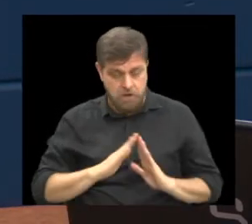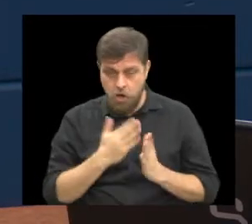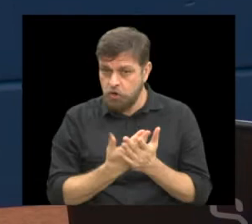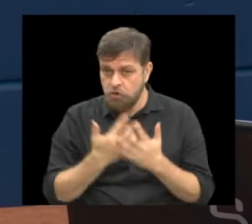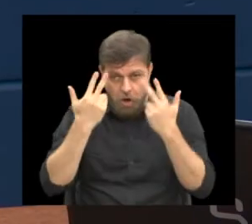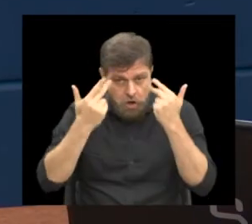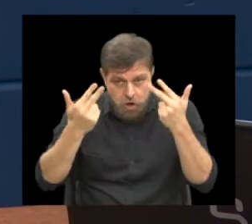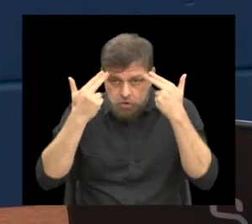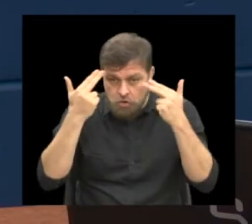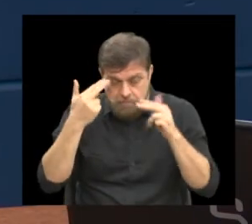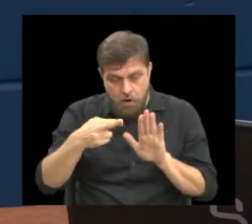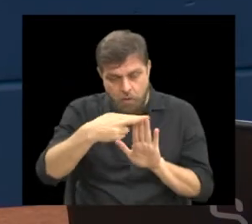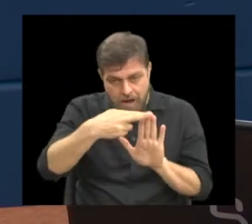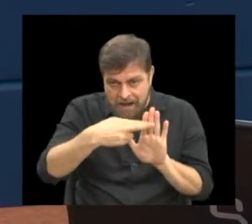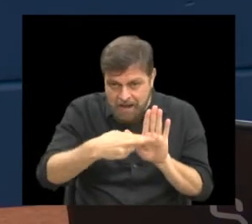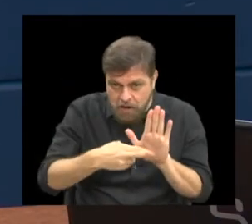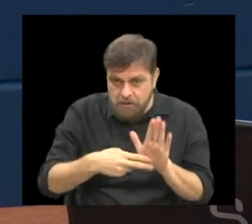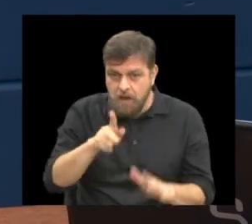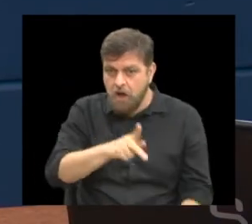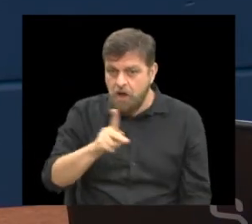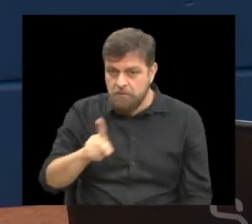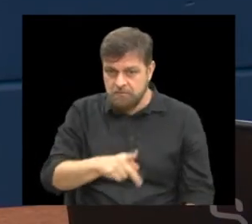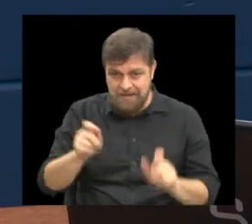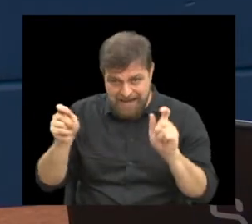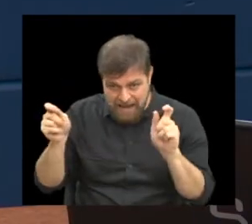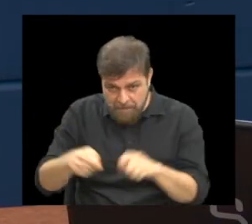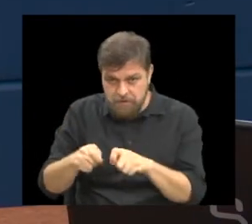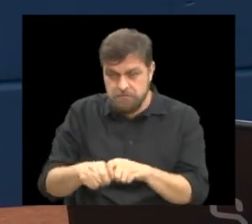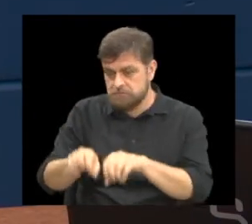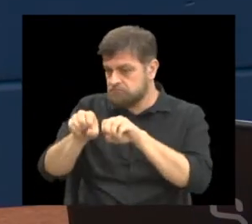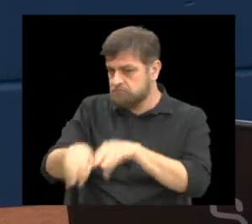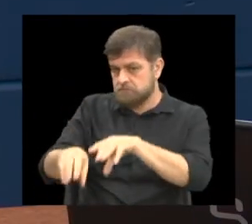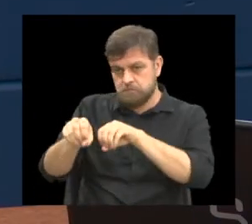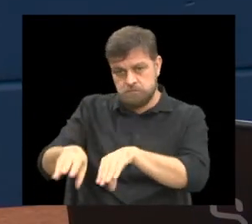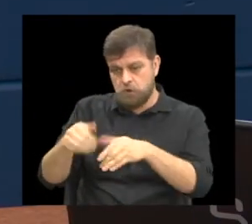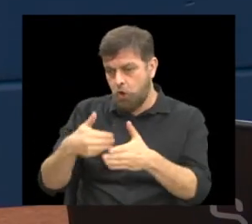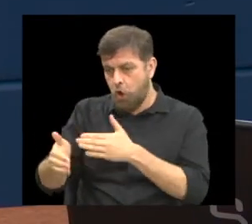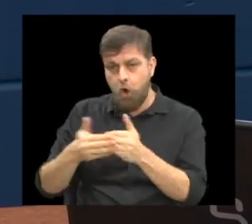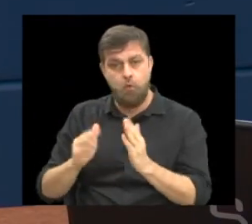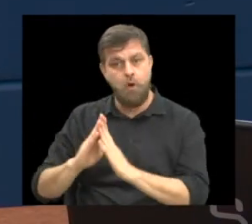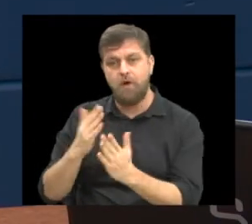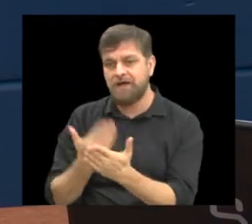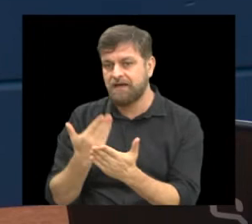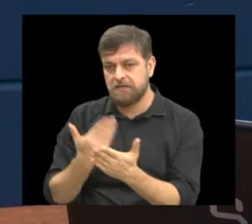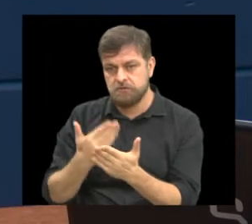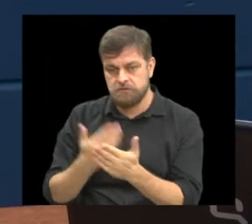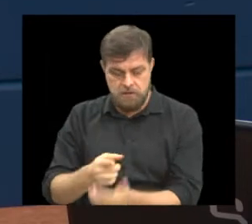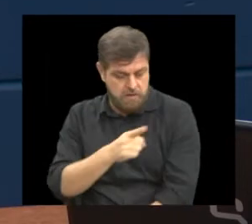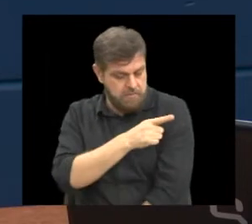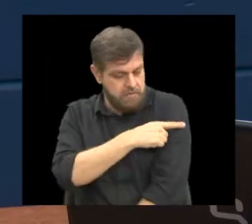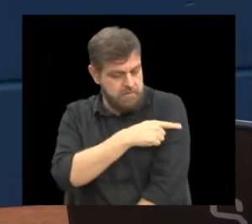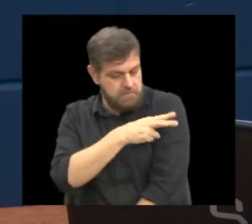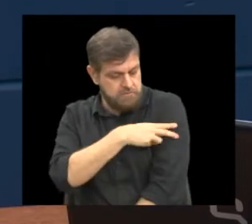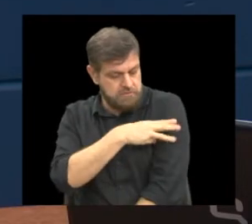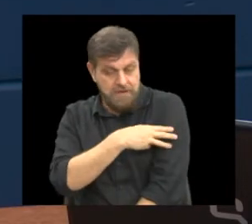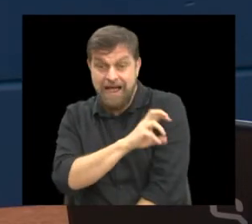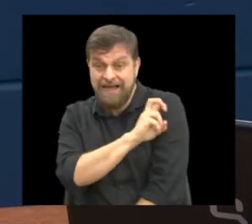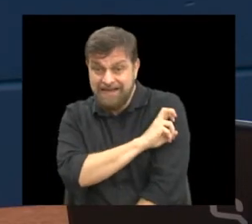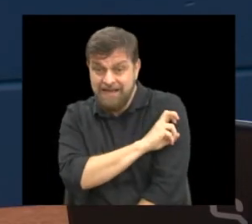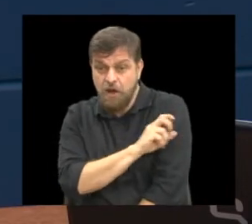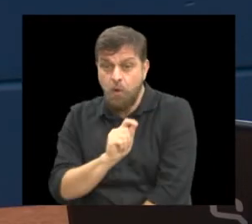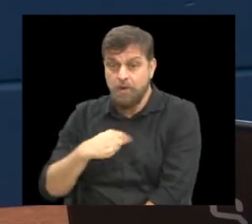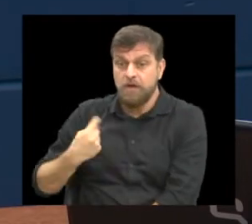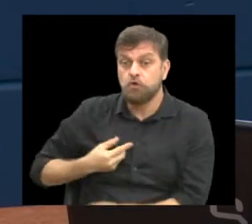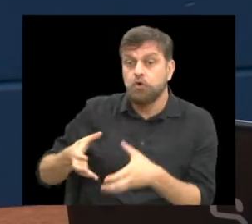tudo regular. Os professores são extremamente capacitados para dar aula em qualquer escola de 1º a 5º ano. O que diferencia